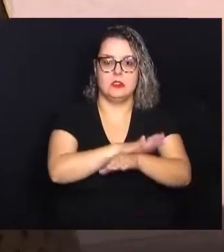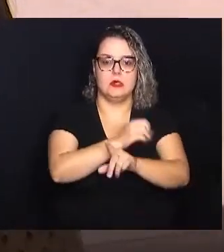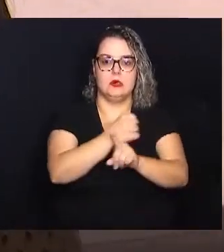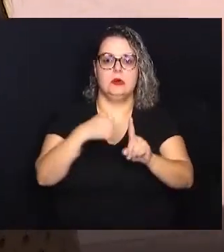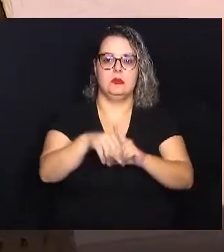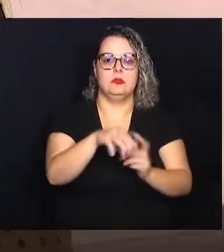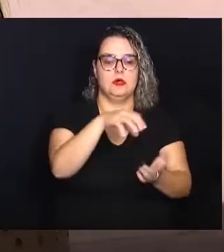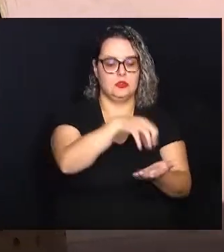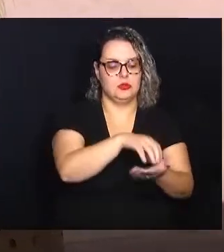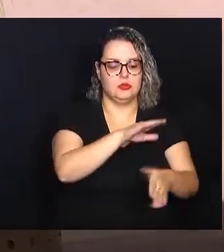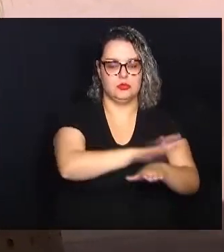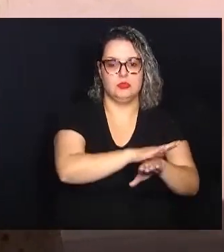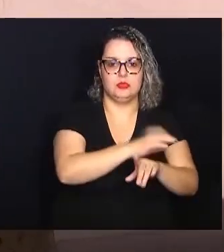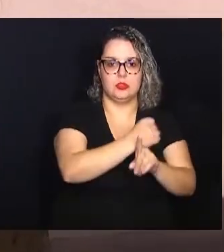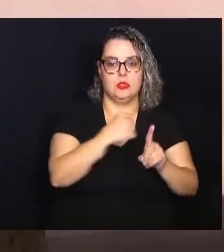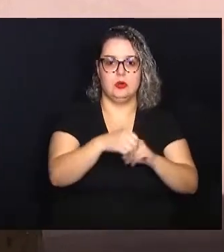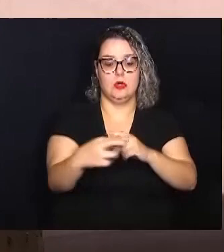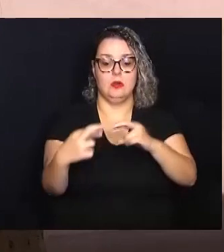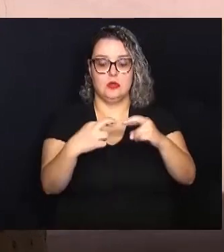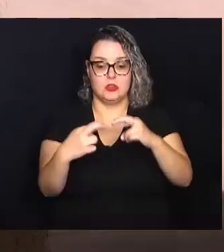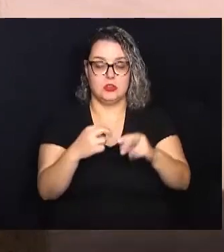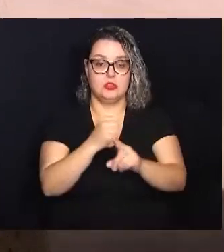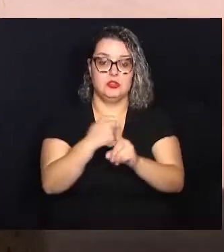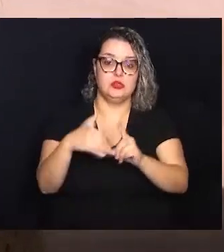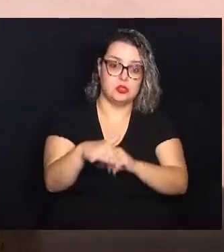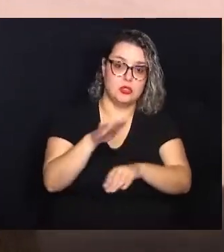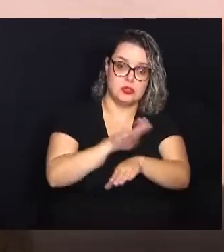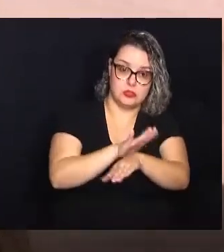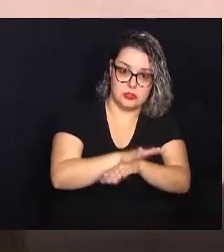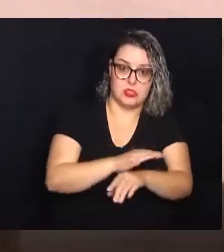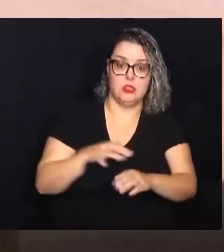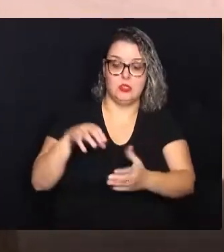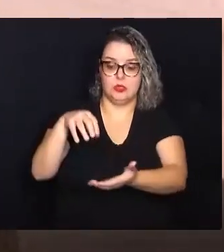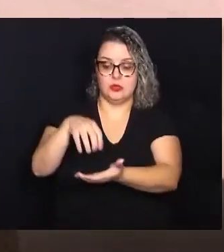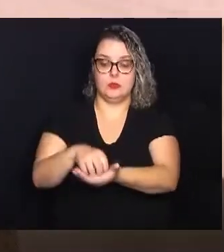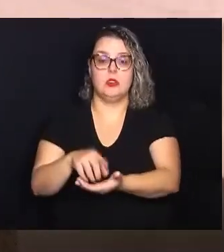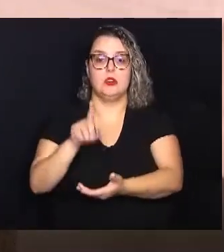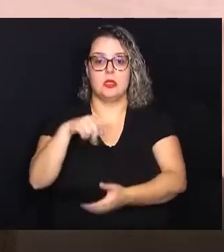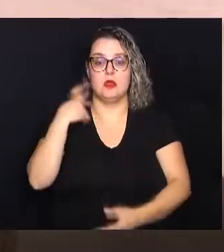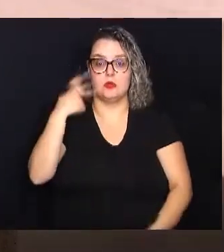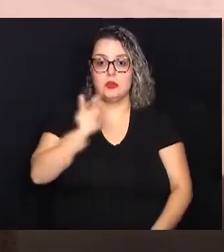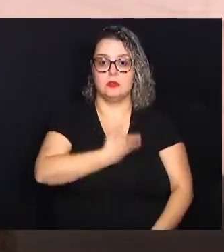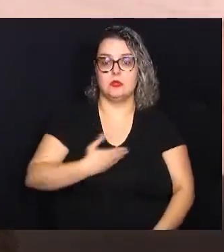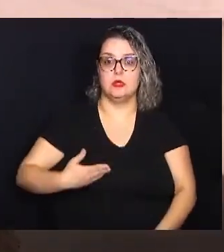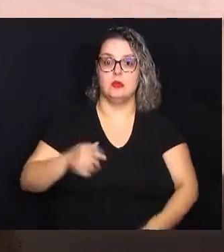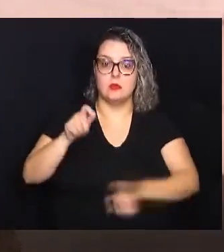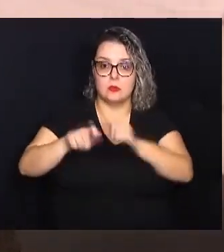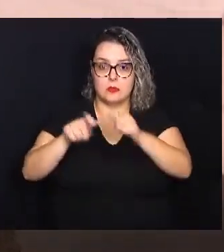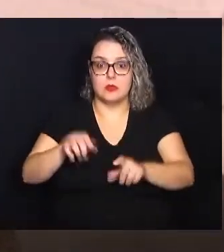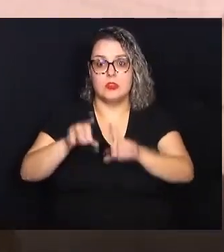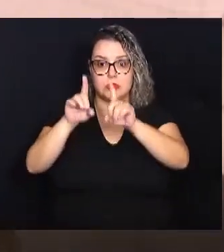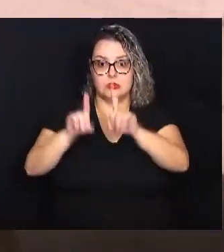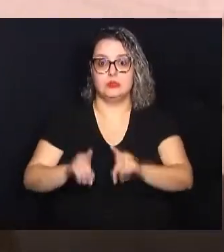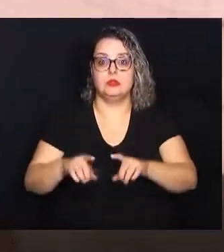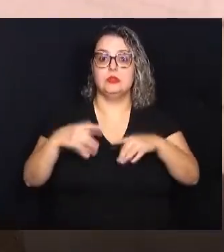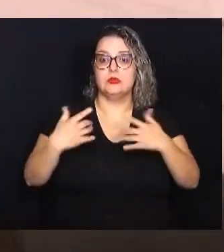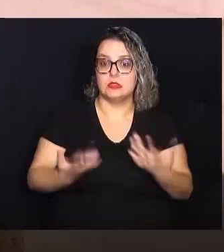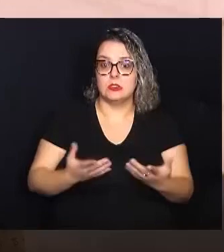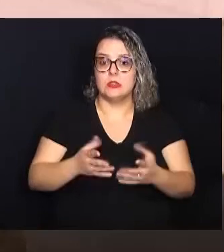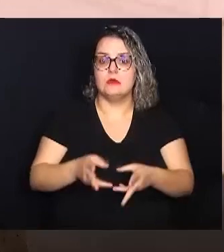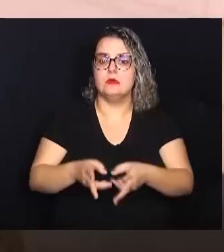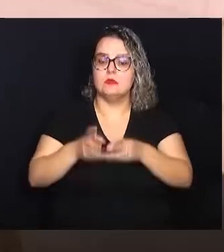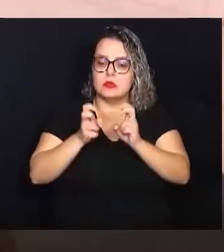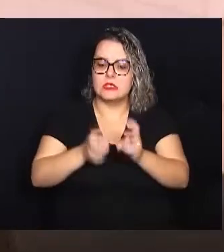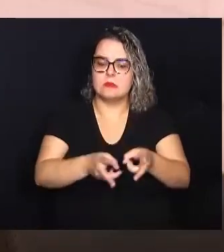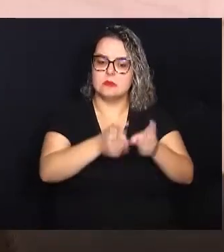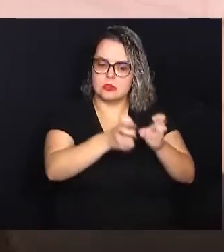Departamento de Vigilância Socioassistencial e o departamento que é o responsável pelas políticas públicas para a pessoa com deficiência. Então foi identificado que